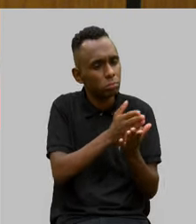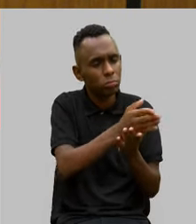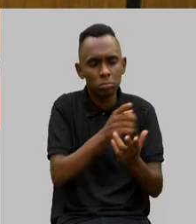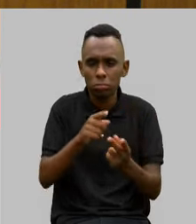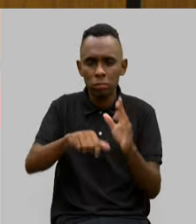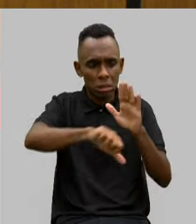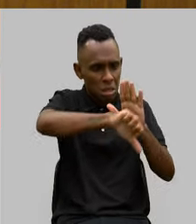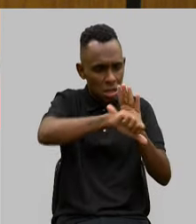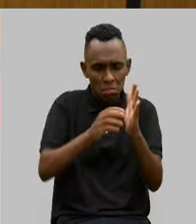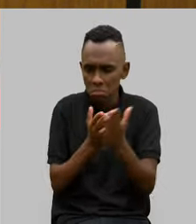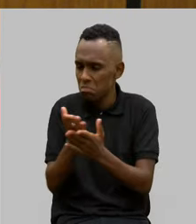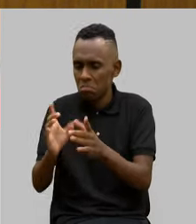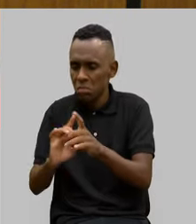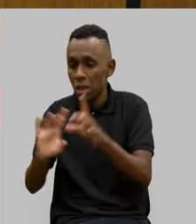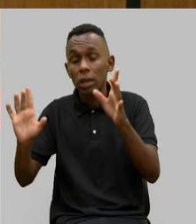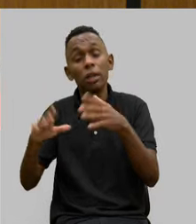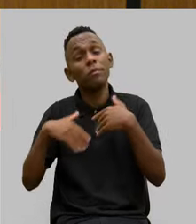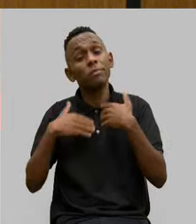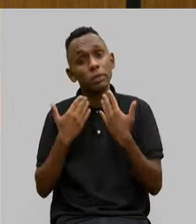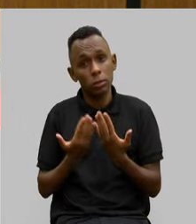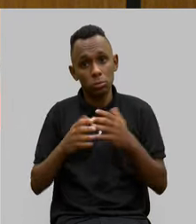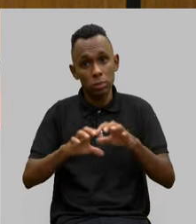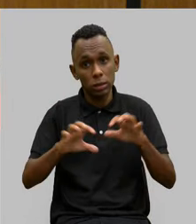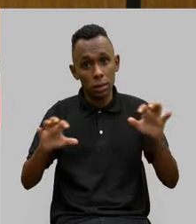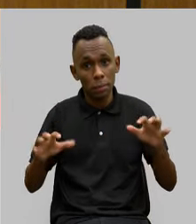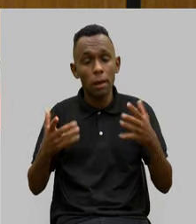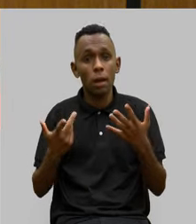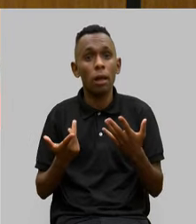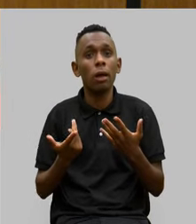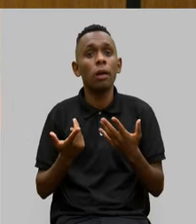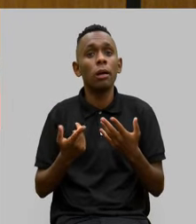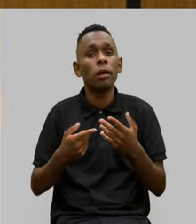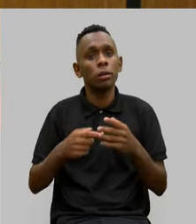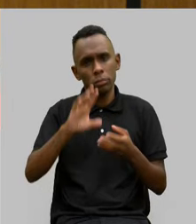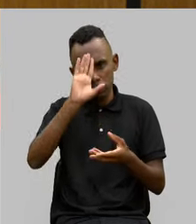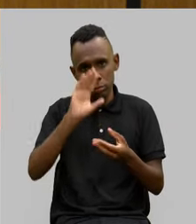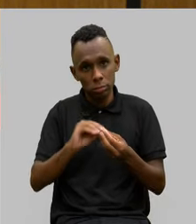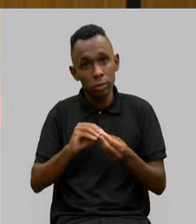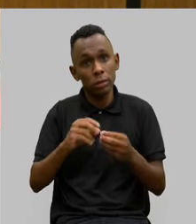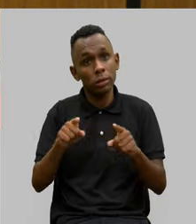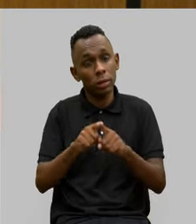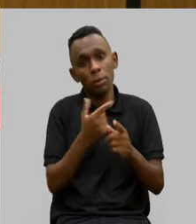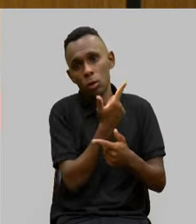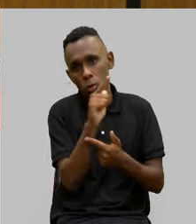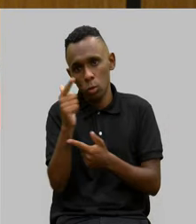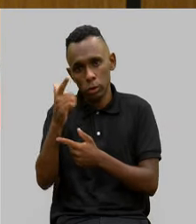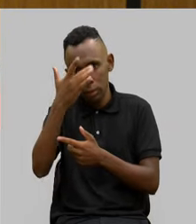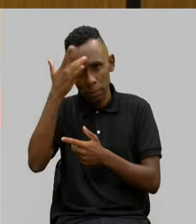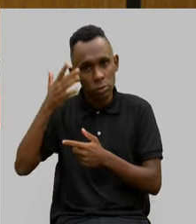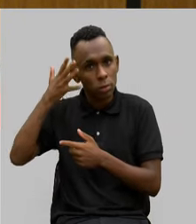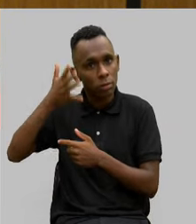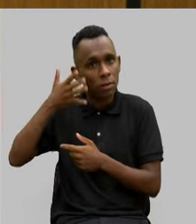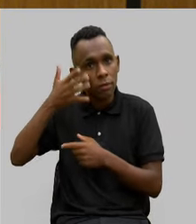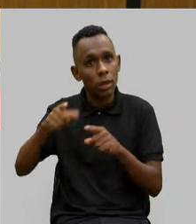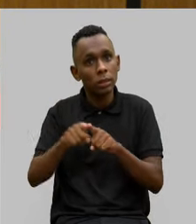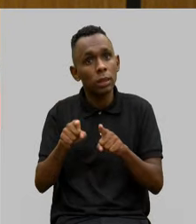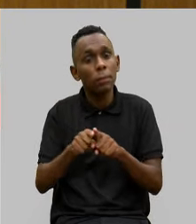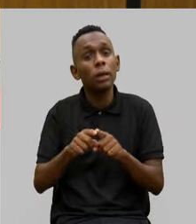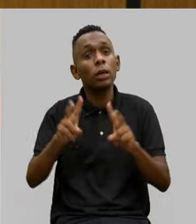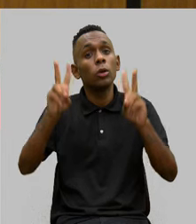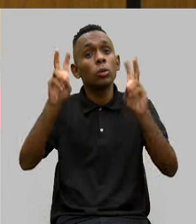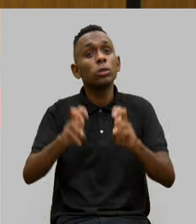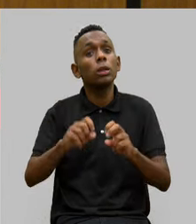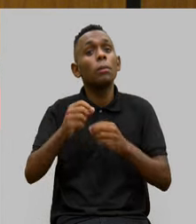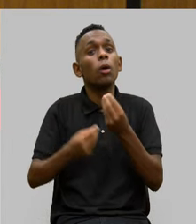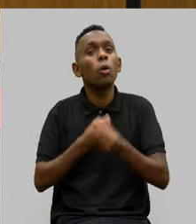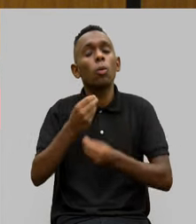criminalizado E aí nesse ponto até para poder encerrar já que temos outras pessoas para poder levantar existe uma questão que é a questão